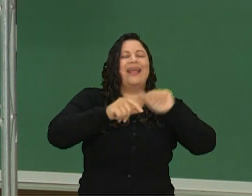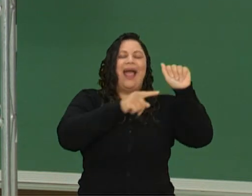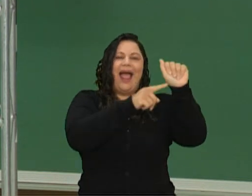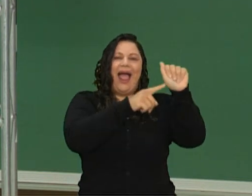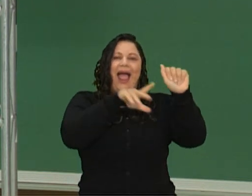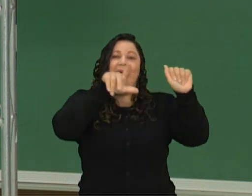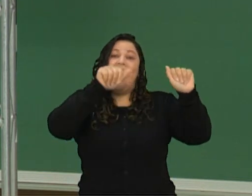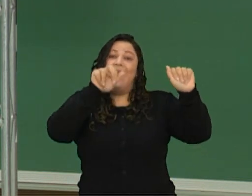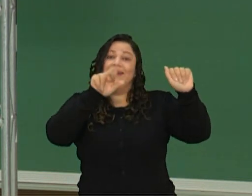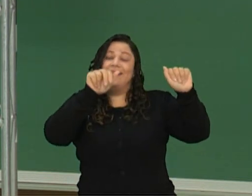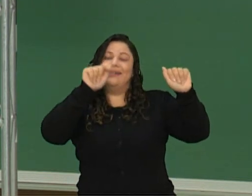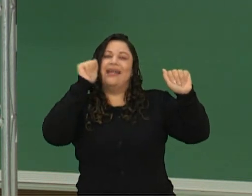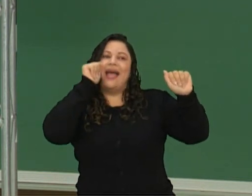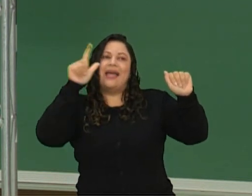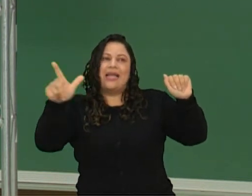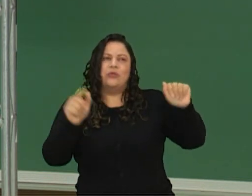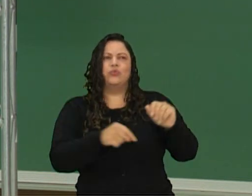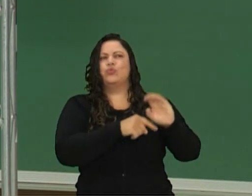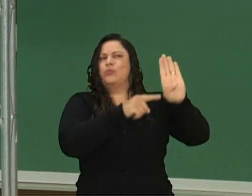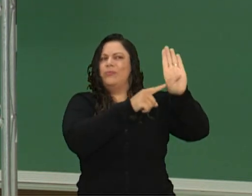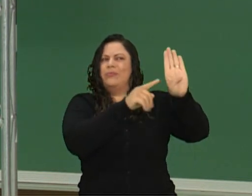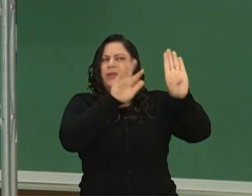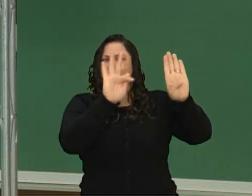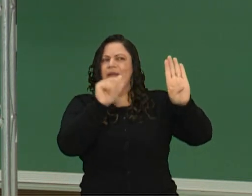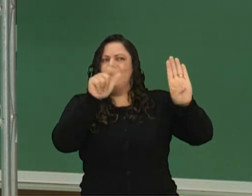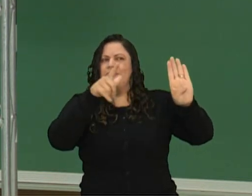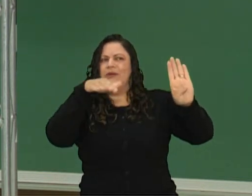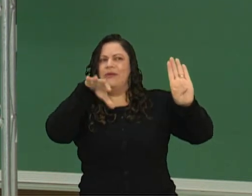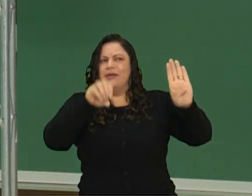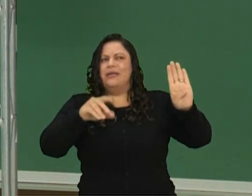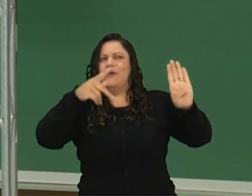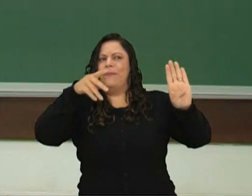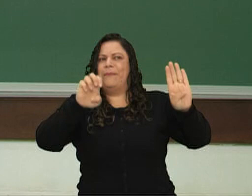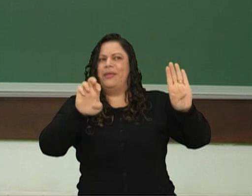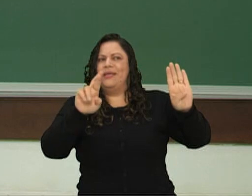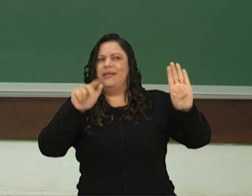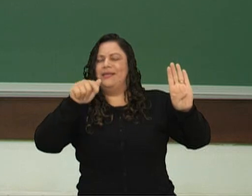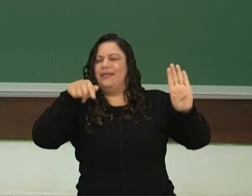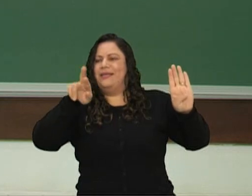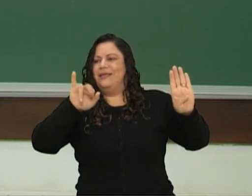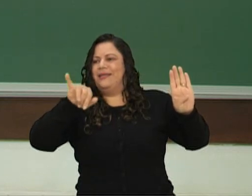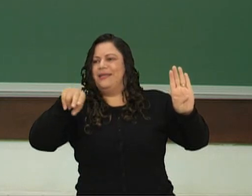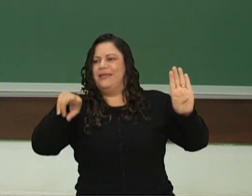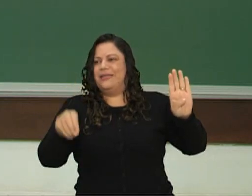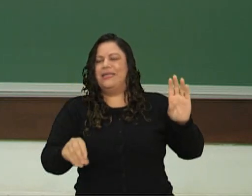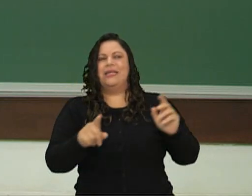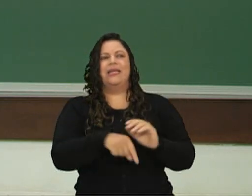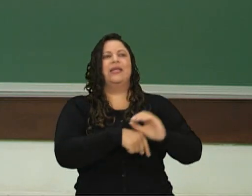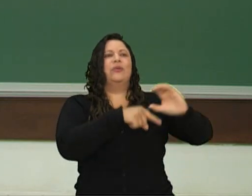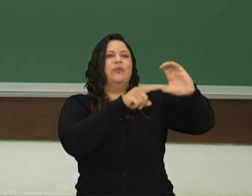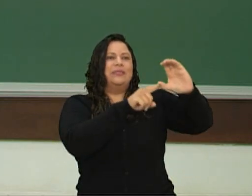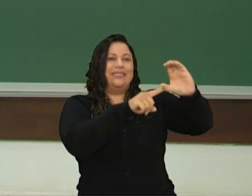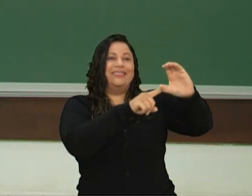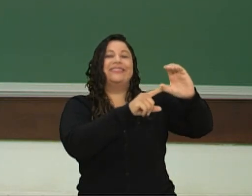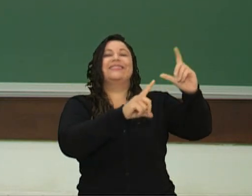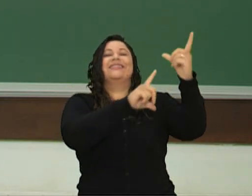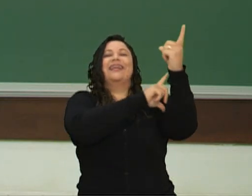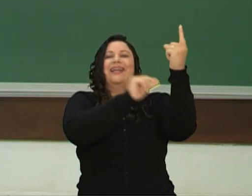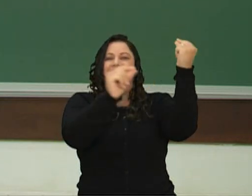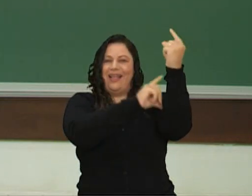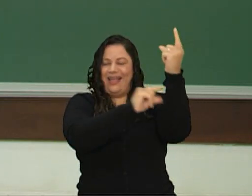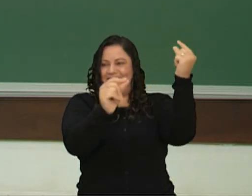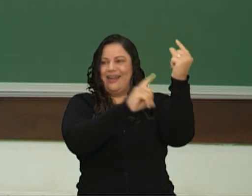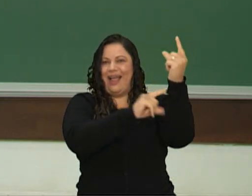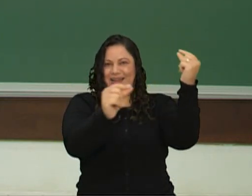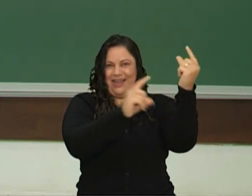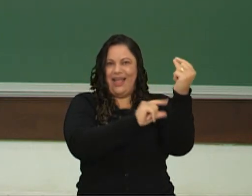falcão peregrino. Letra C, a gralha azul. Novamente, vamos dar um tempo para vocês copiarem, escolherem a alternativa